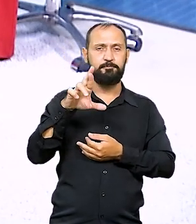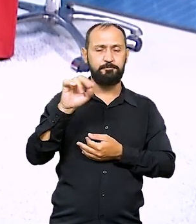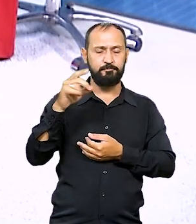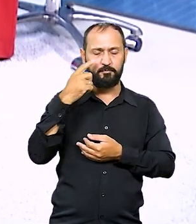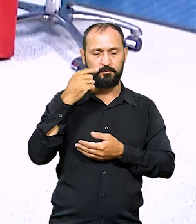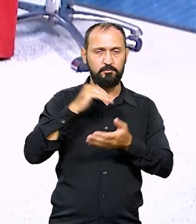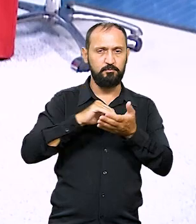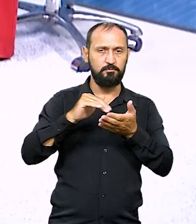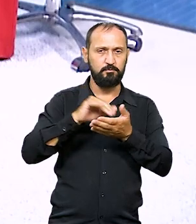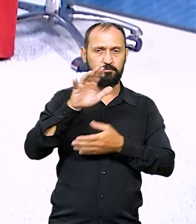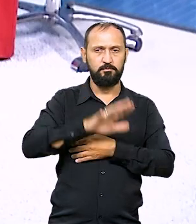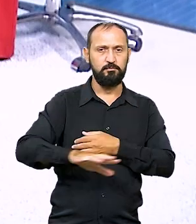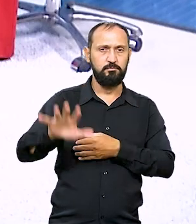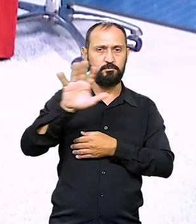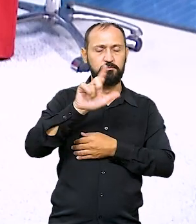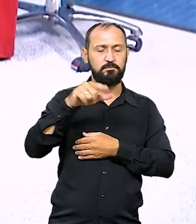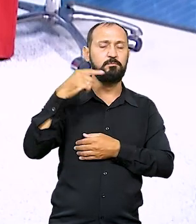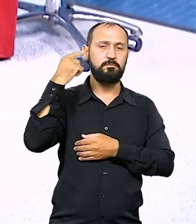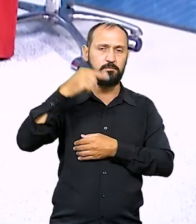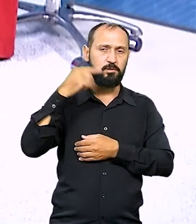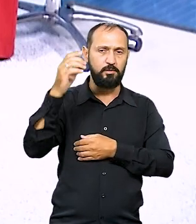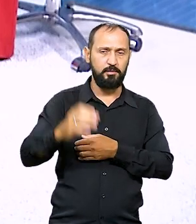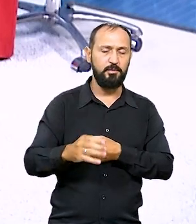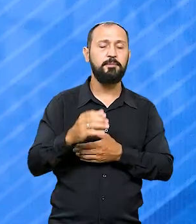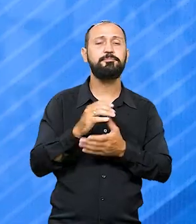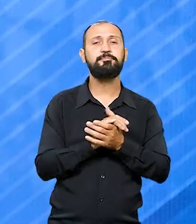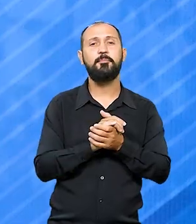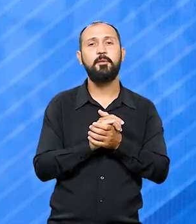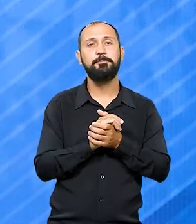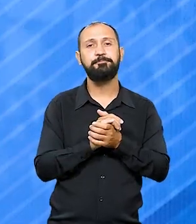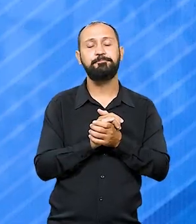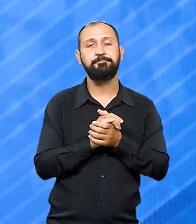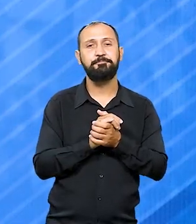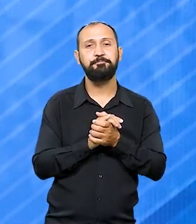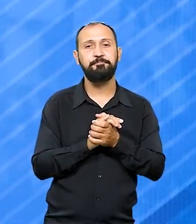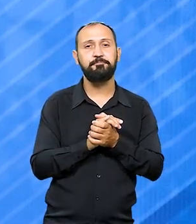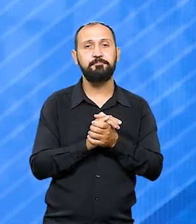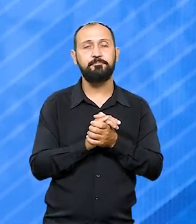e do nosso secretário-geral Luiz René, que é advogado criminalista,